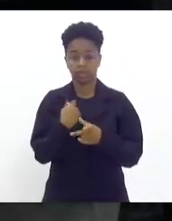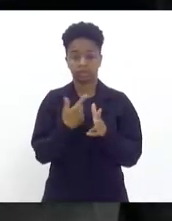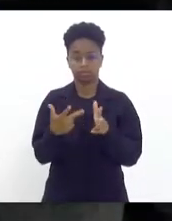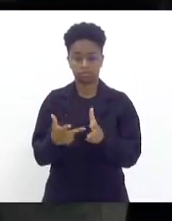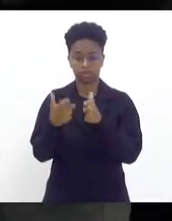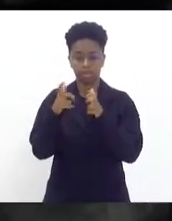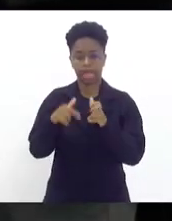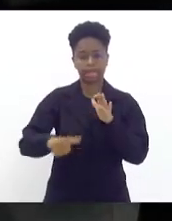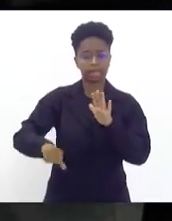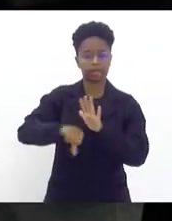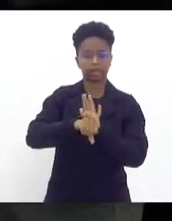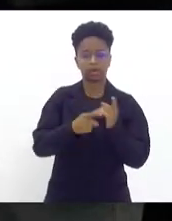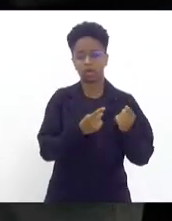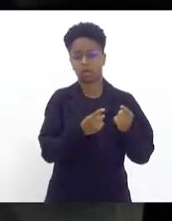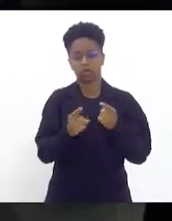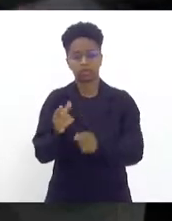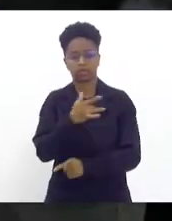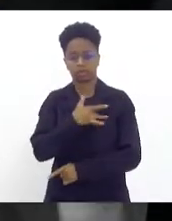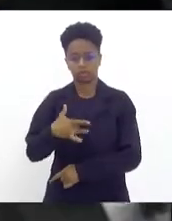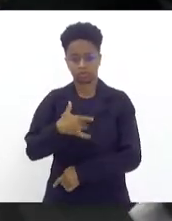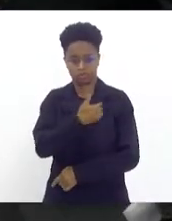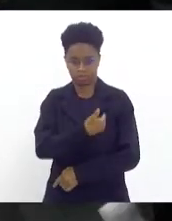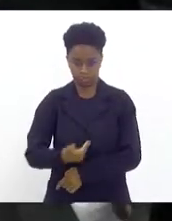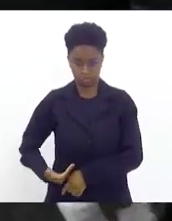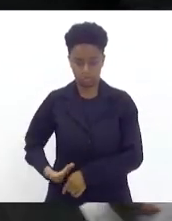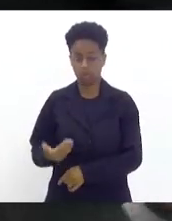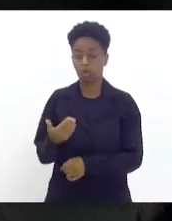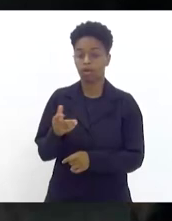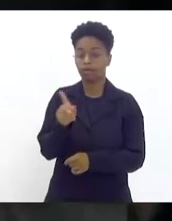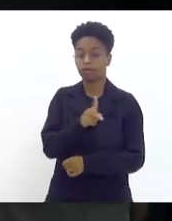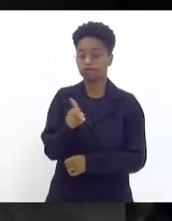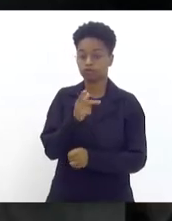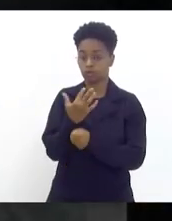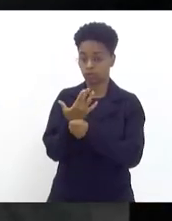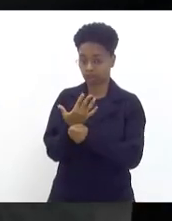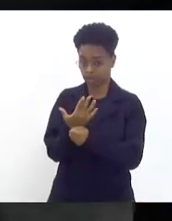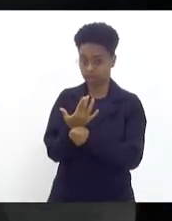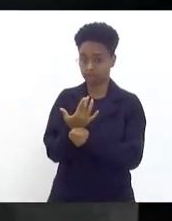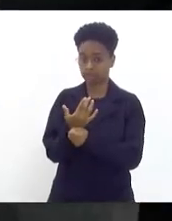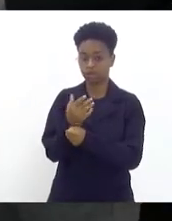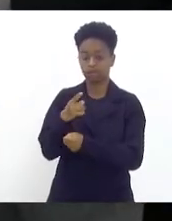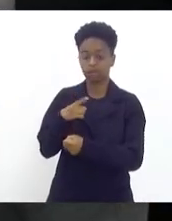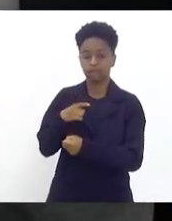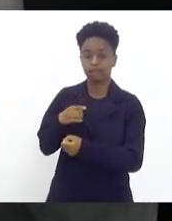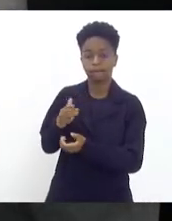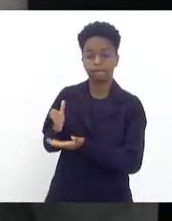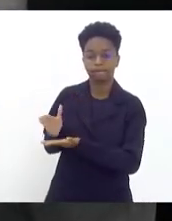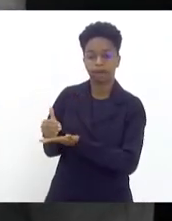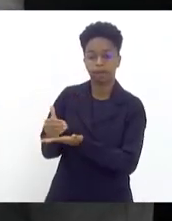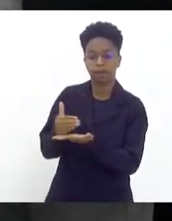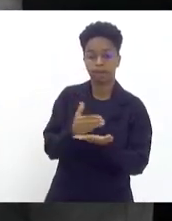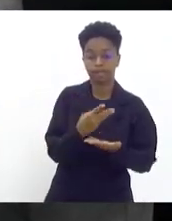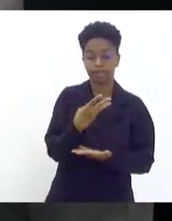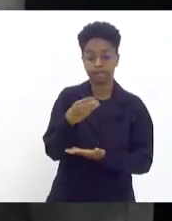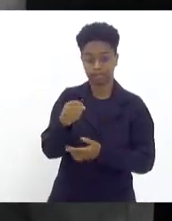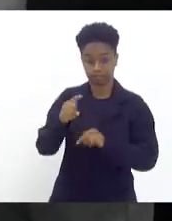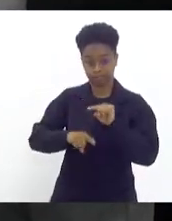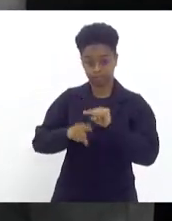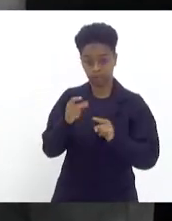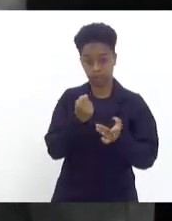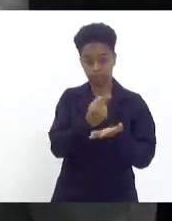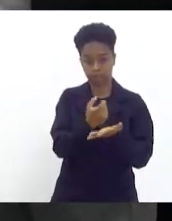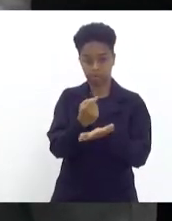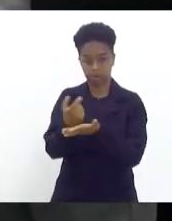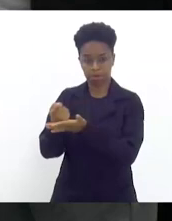contra a saúde pública professor da UERJ através dos seus estudos colheu 30 amostras compradas em